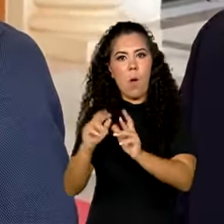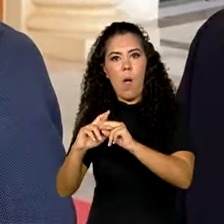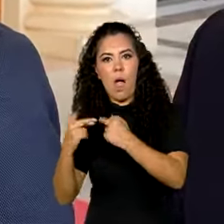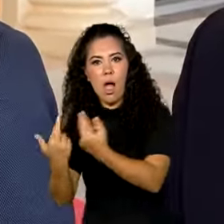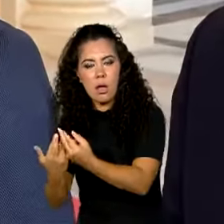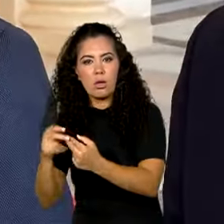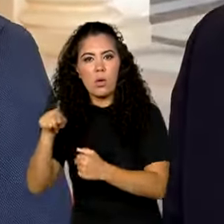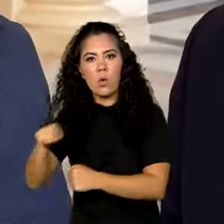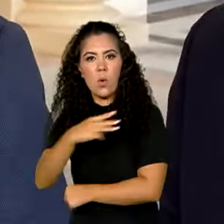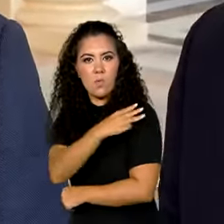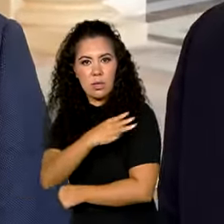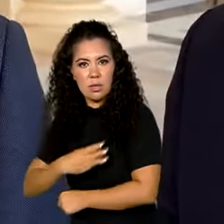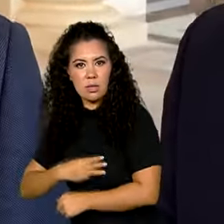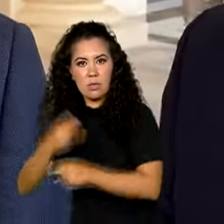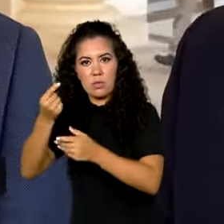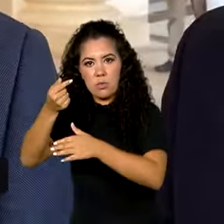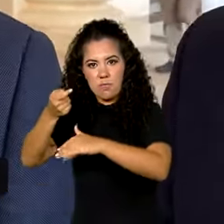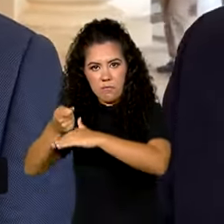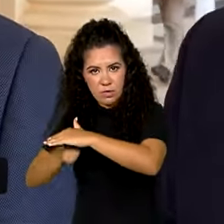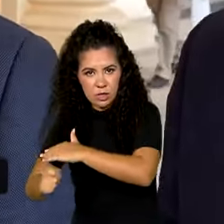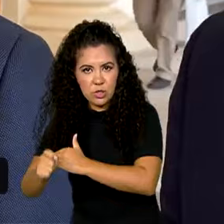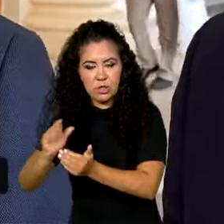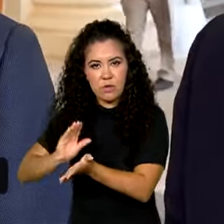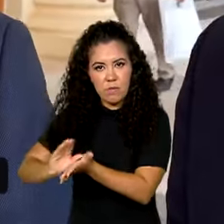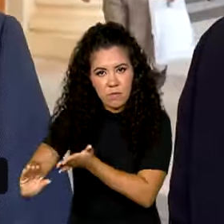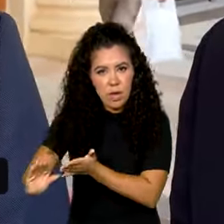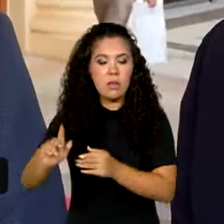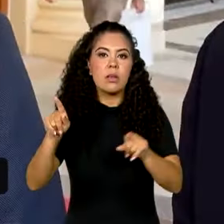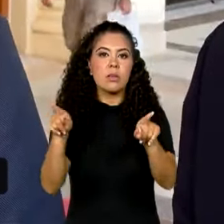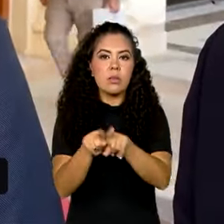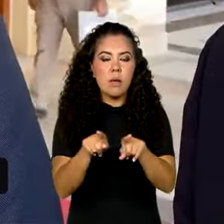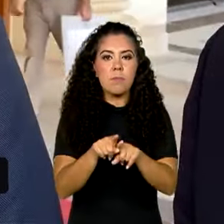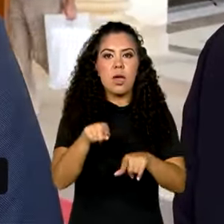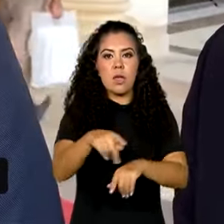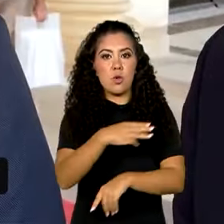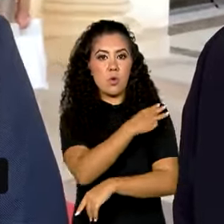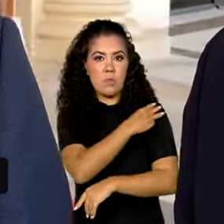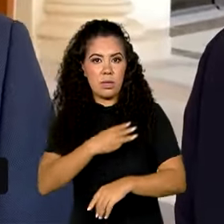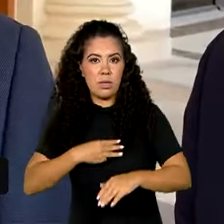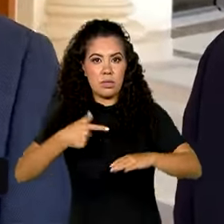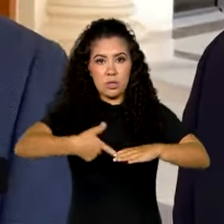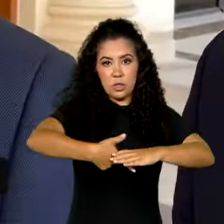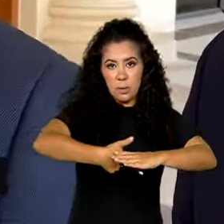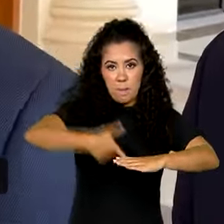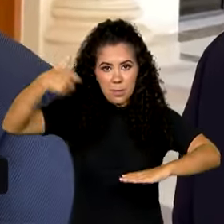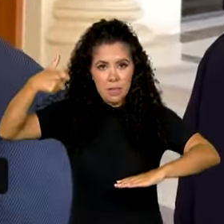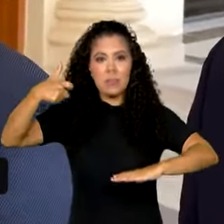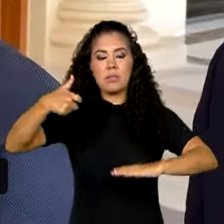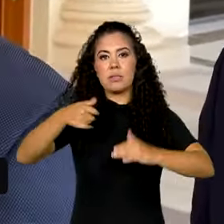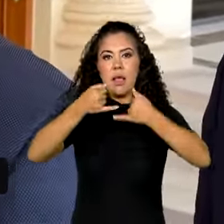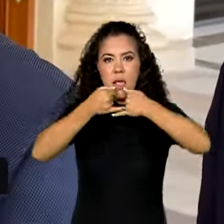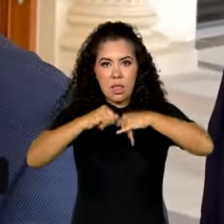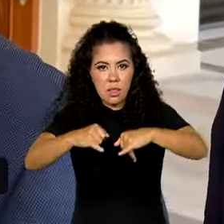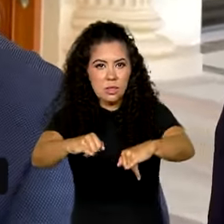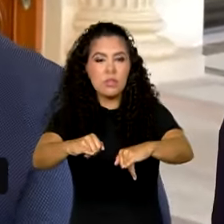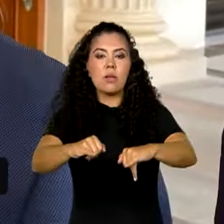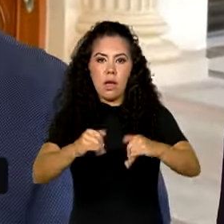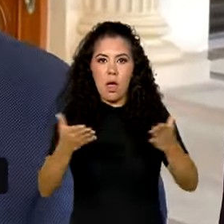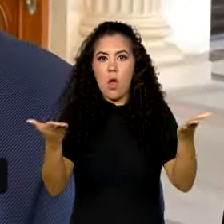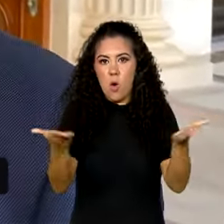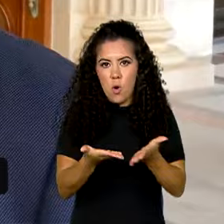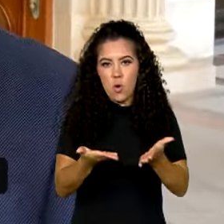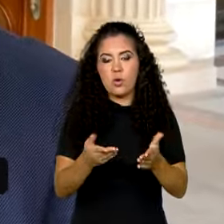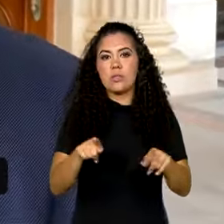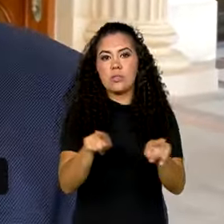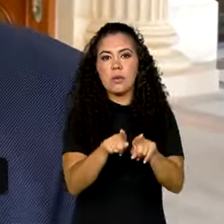o ministro dos investimentos, com o ministro de Minas e Energia deles. Agora acabamos de chegar de uma reunião